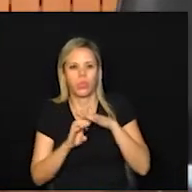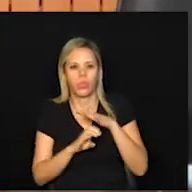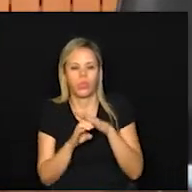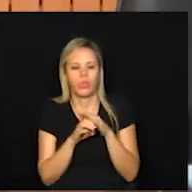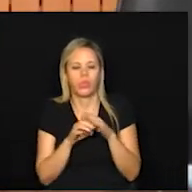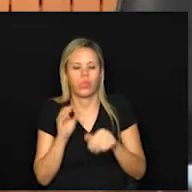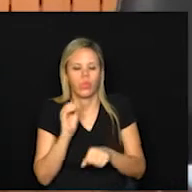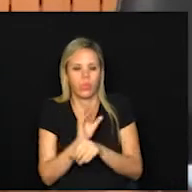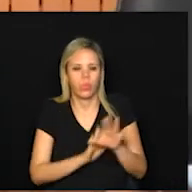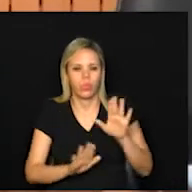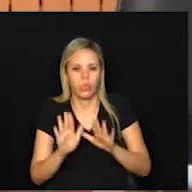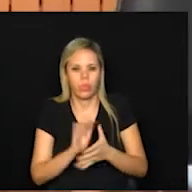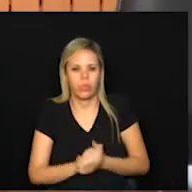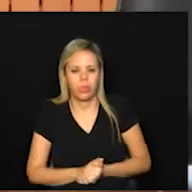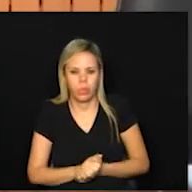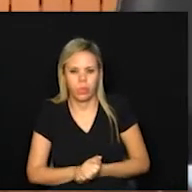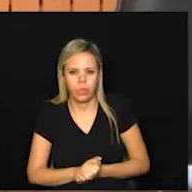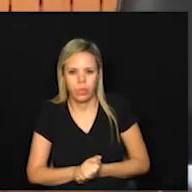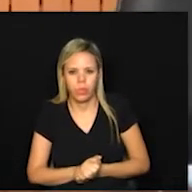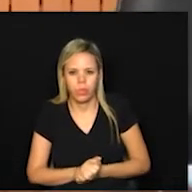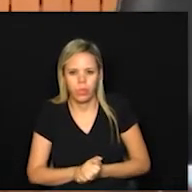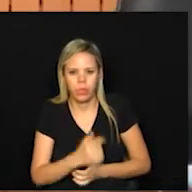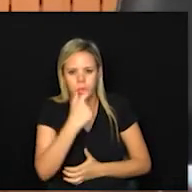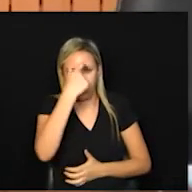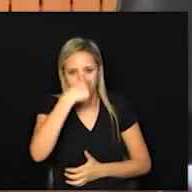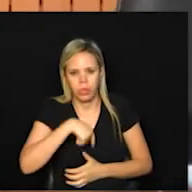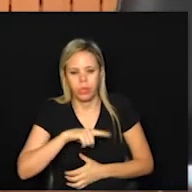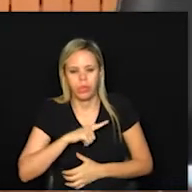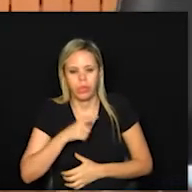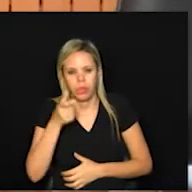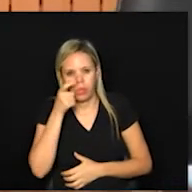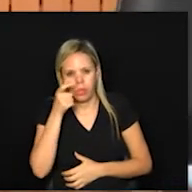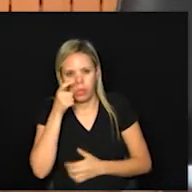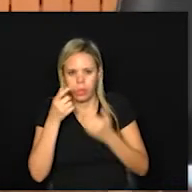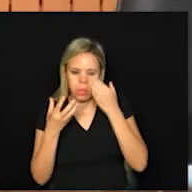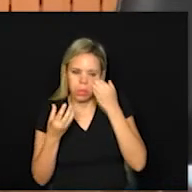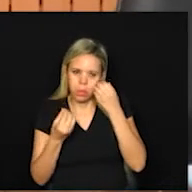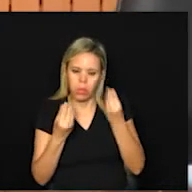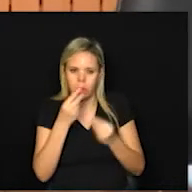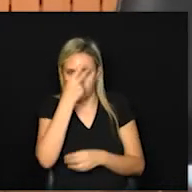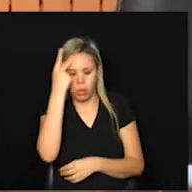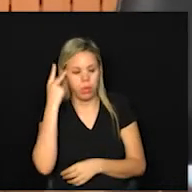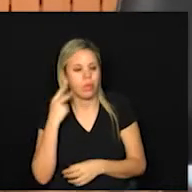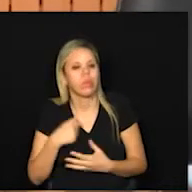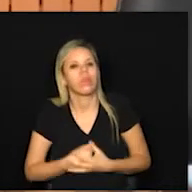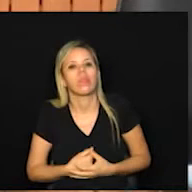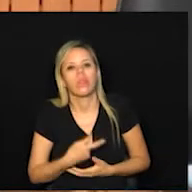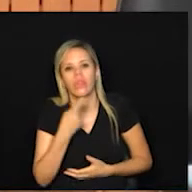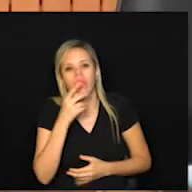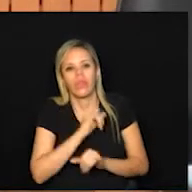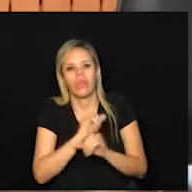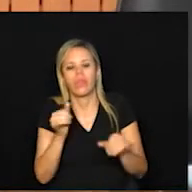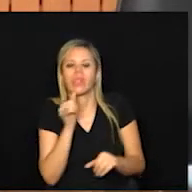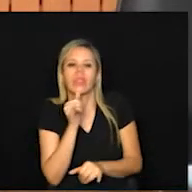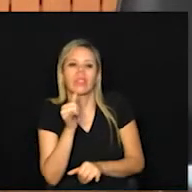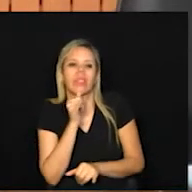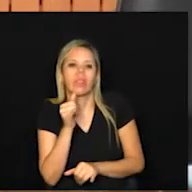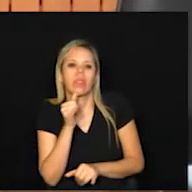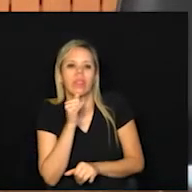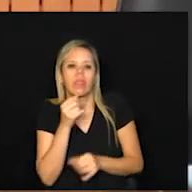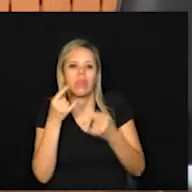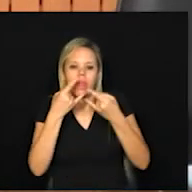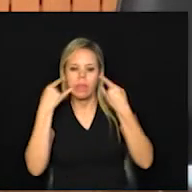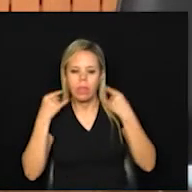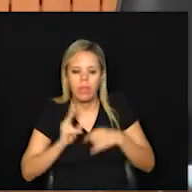nos cuidados. Eu tenho ouvido muita gente dizer que, por exemplo, a máscara veio